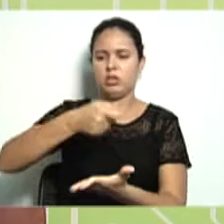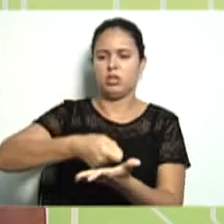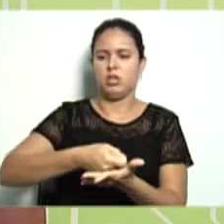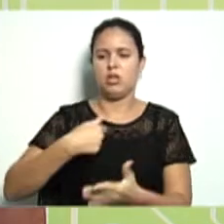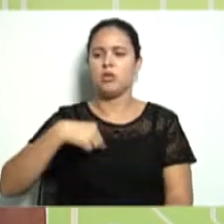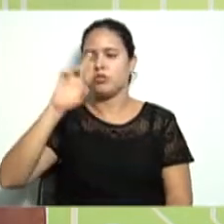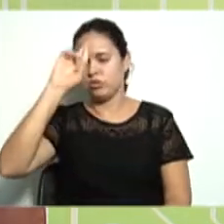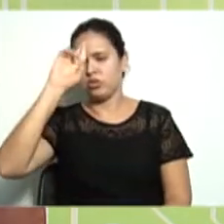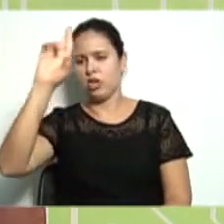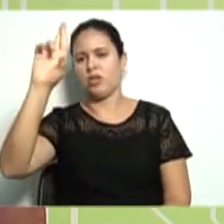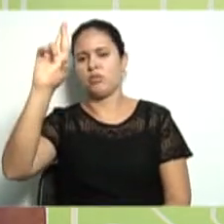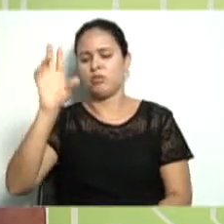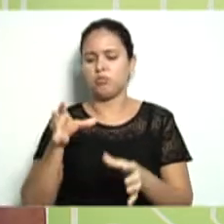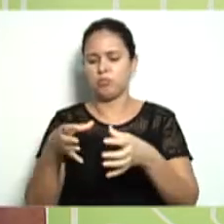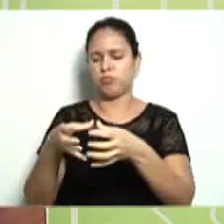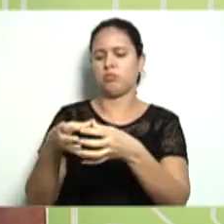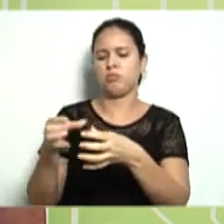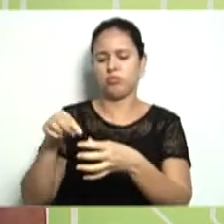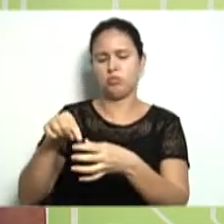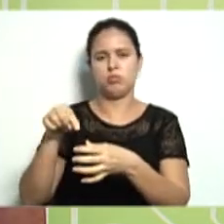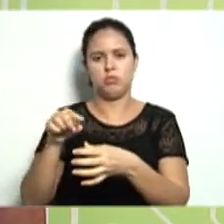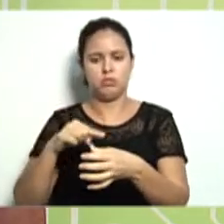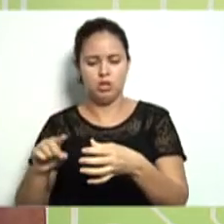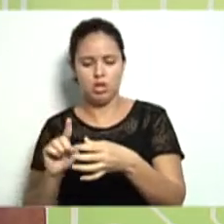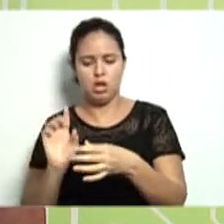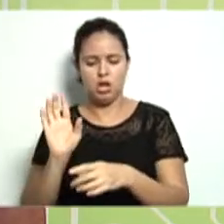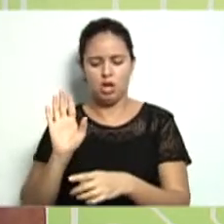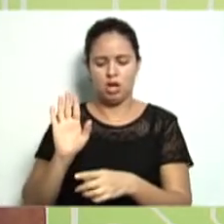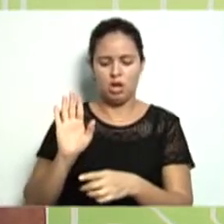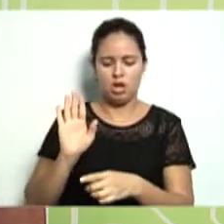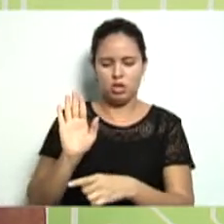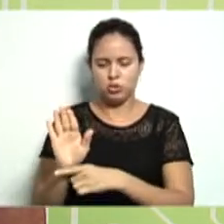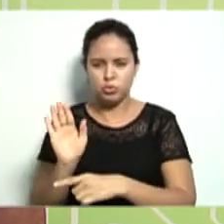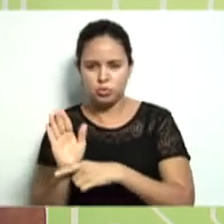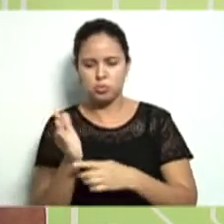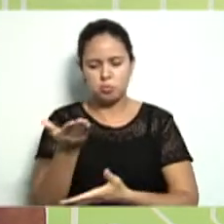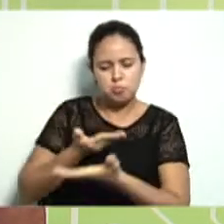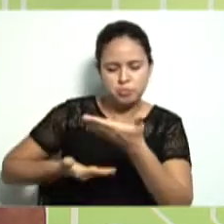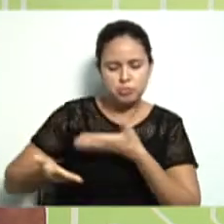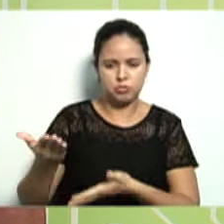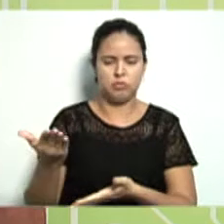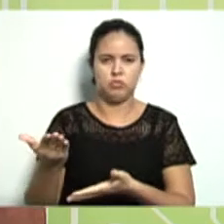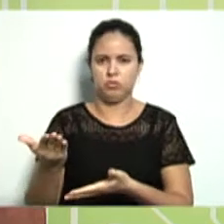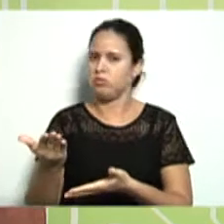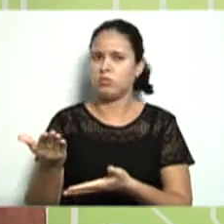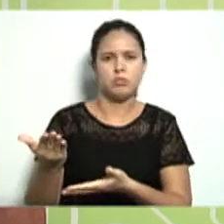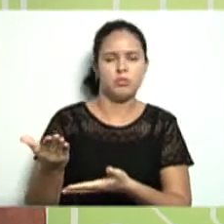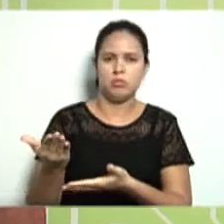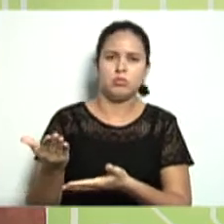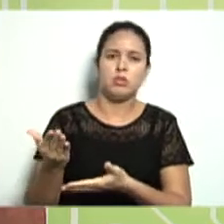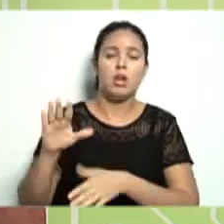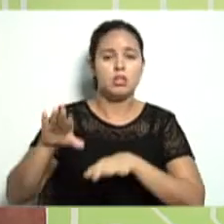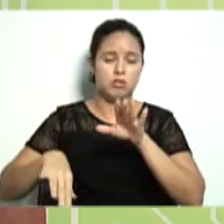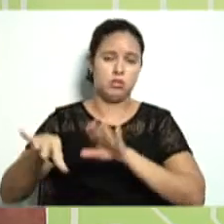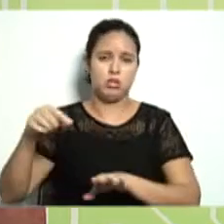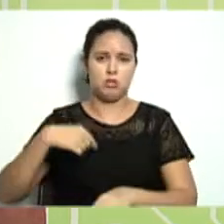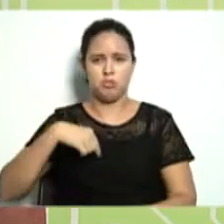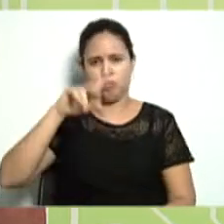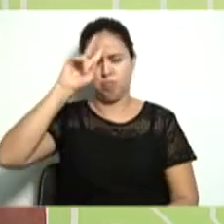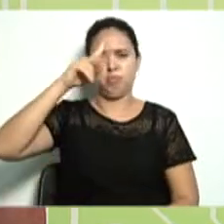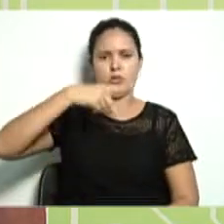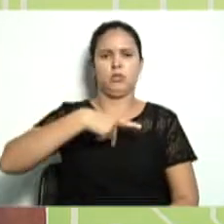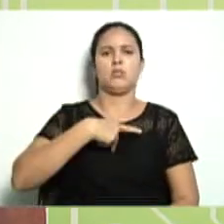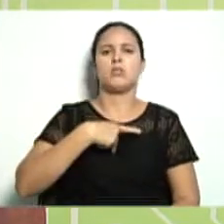em mim mesmo e às vezes não consigo cumpri-las e os resultados talvez não são